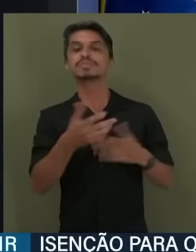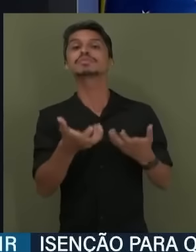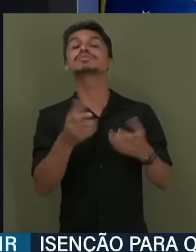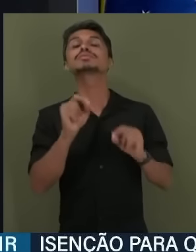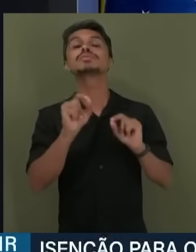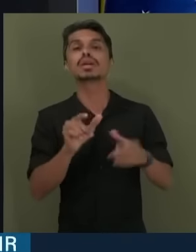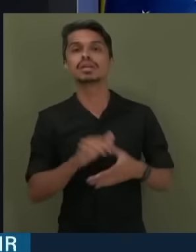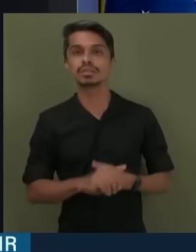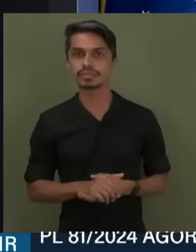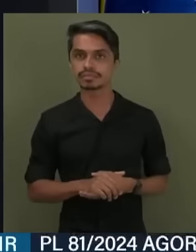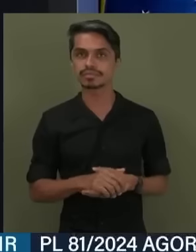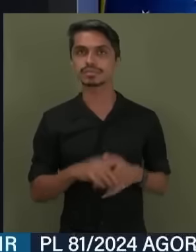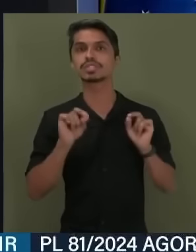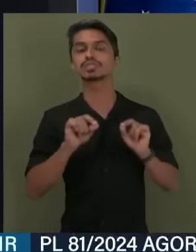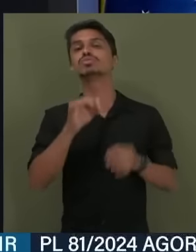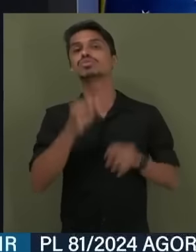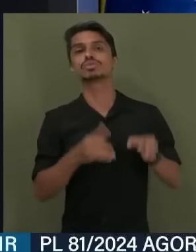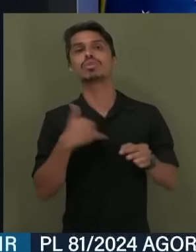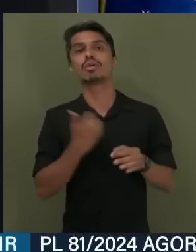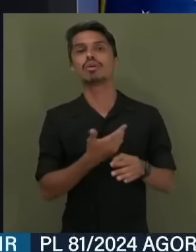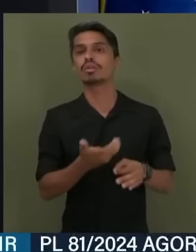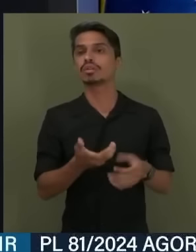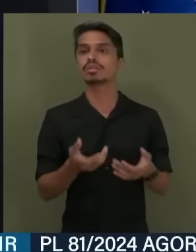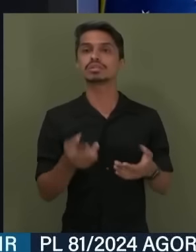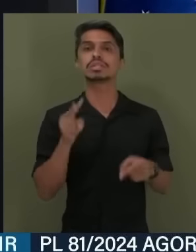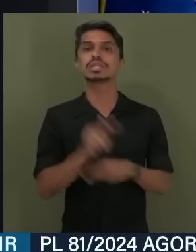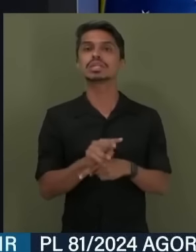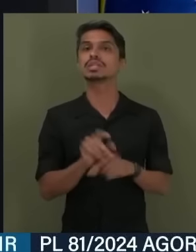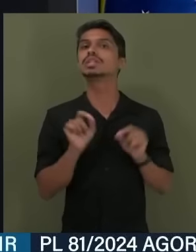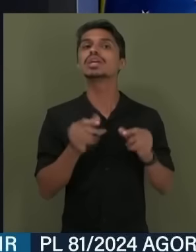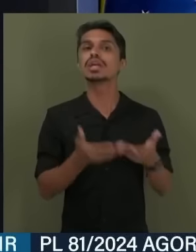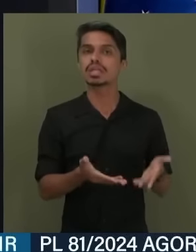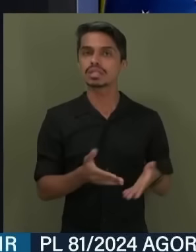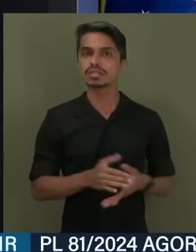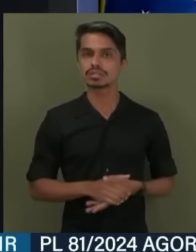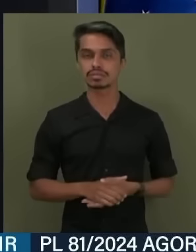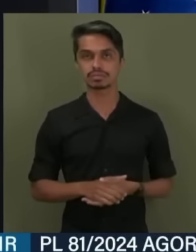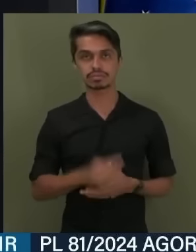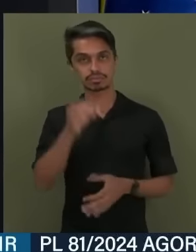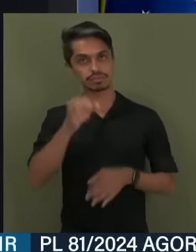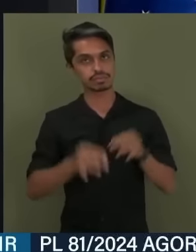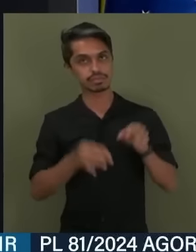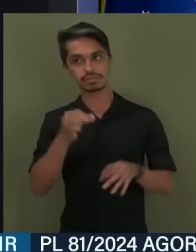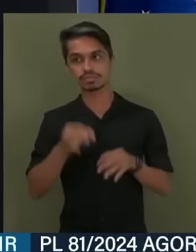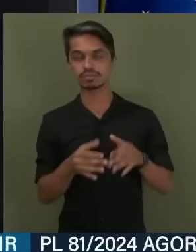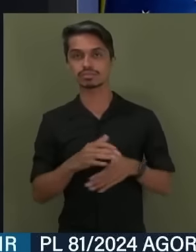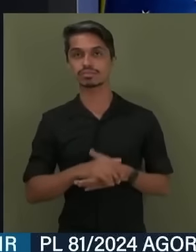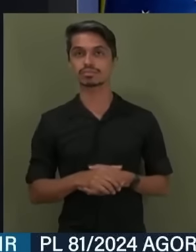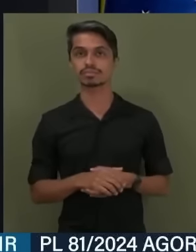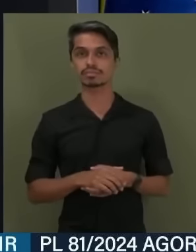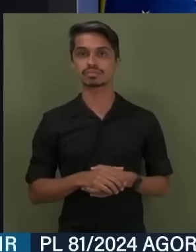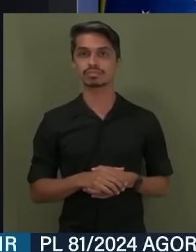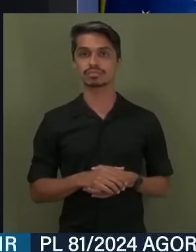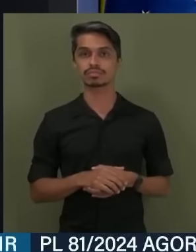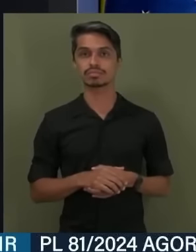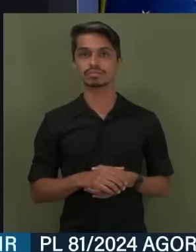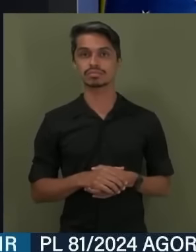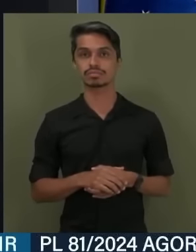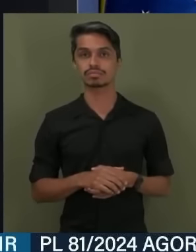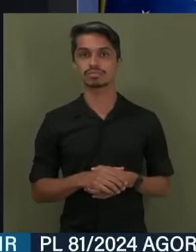queremos? Que justiça é essa que nós vamos defender? A justiça que sequer